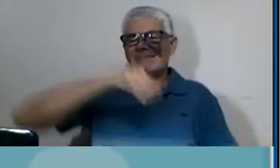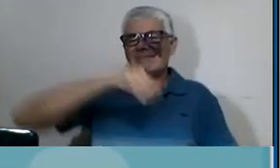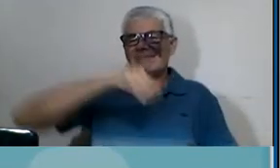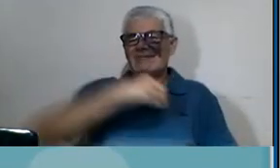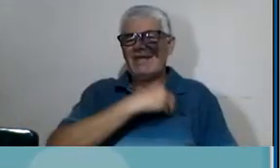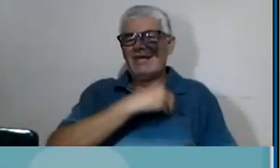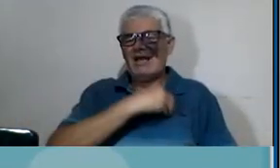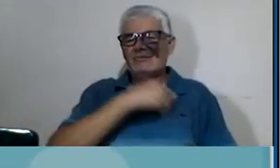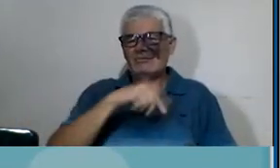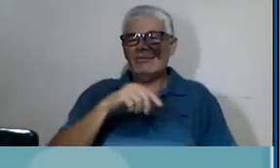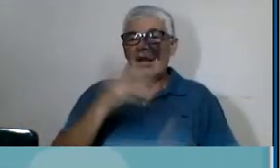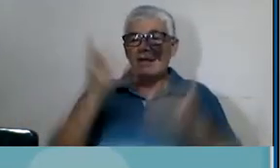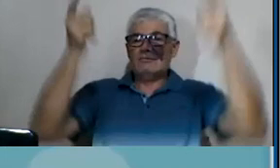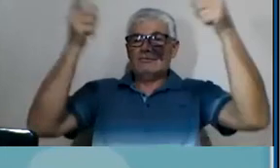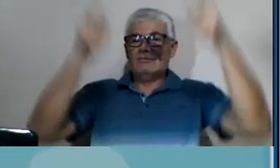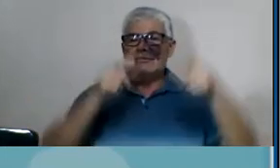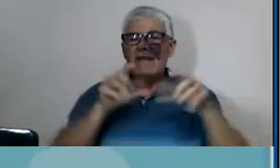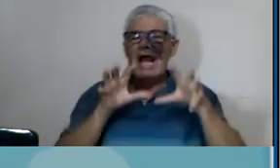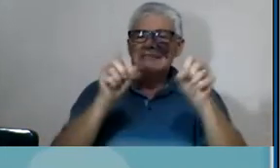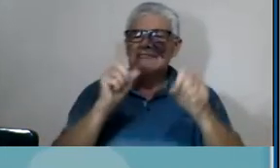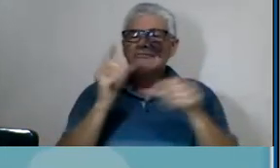Estão me ouvindo bem?